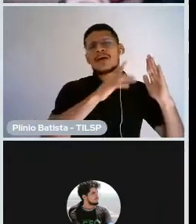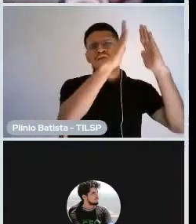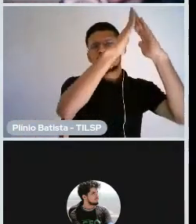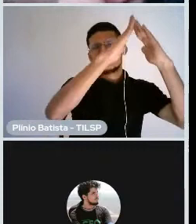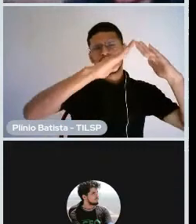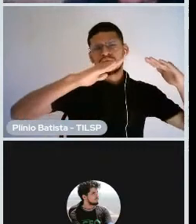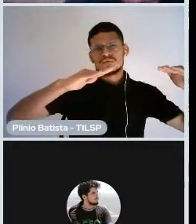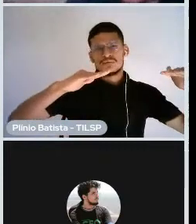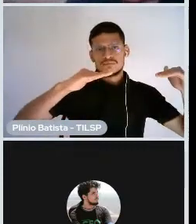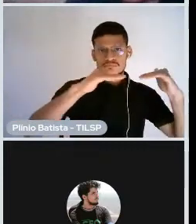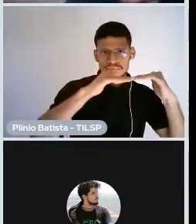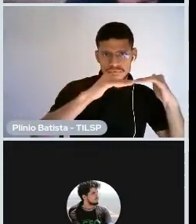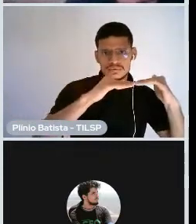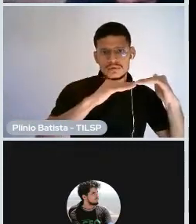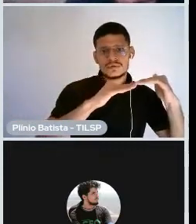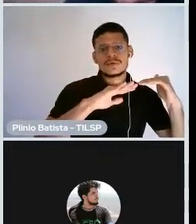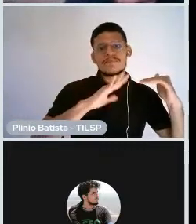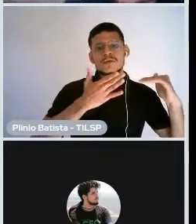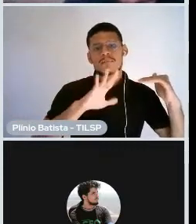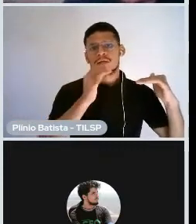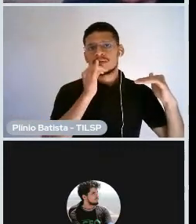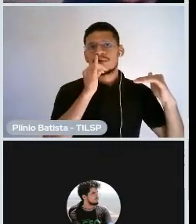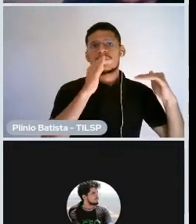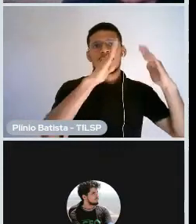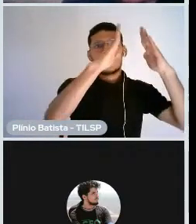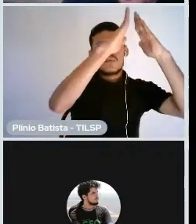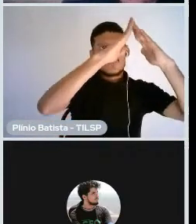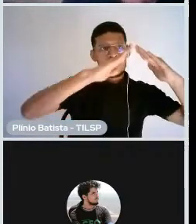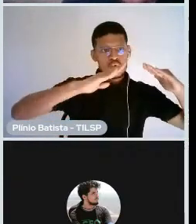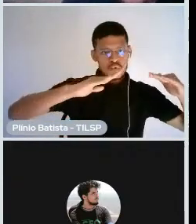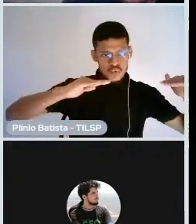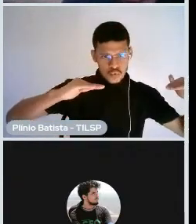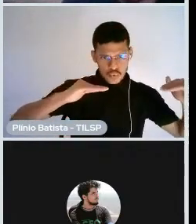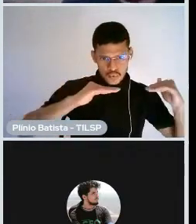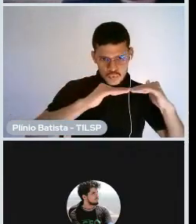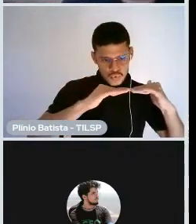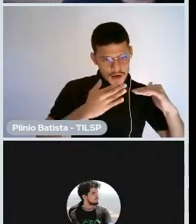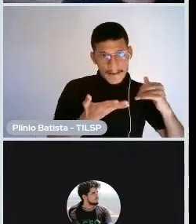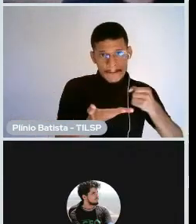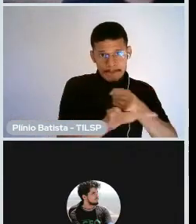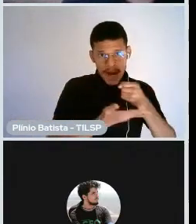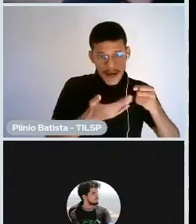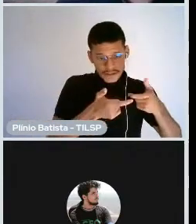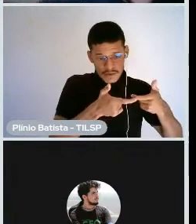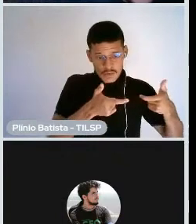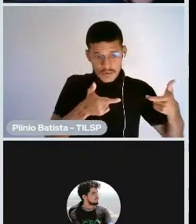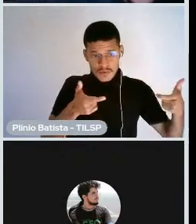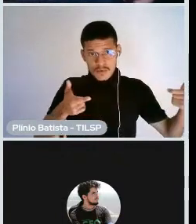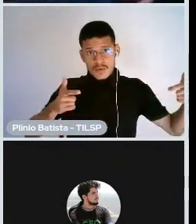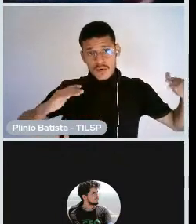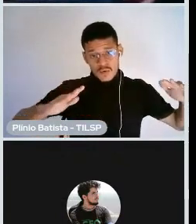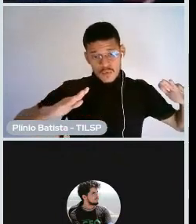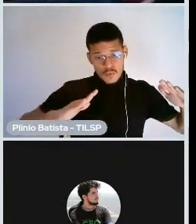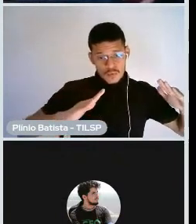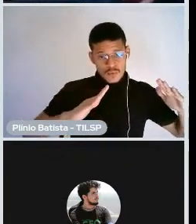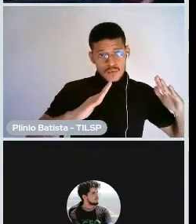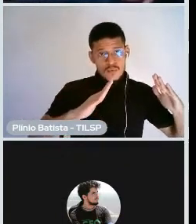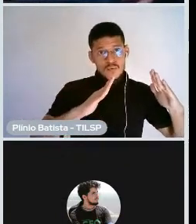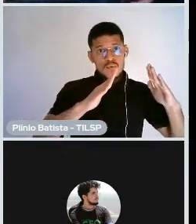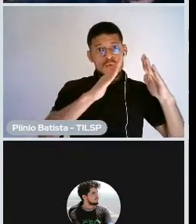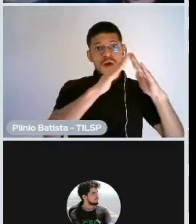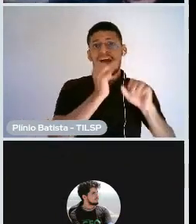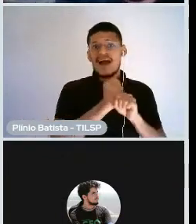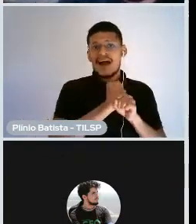fato, com a base longa e vai encurtando bastante ao longo do passar dos